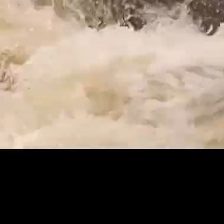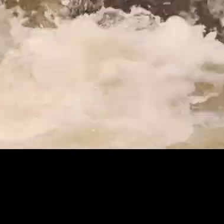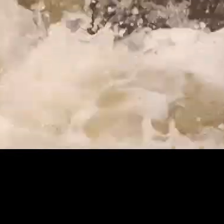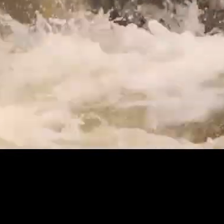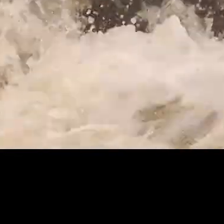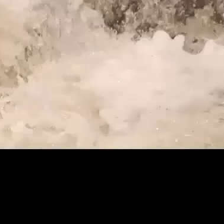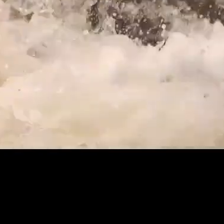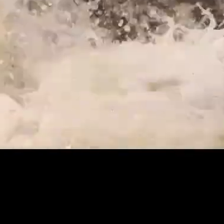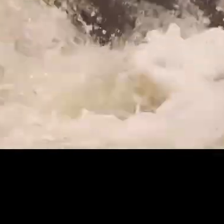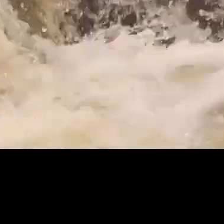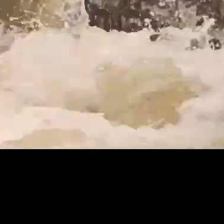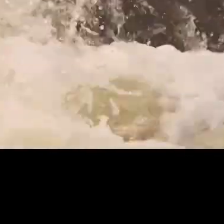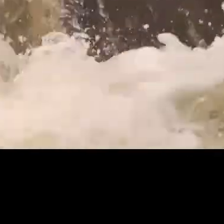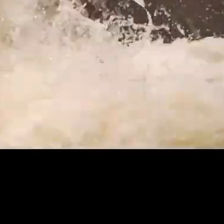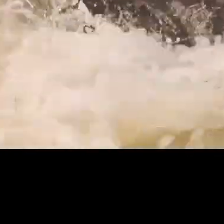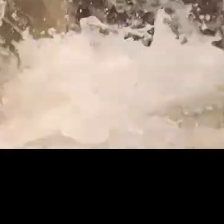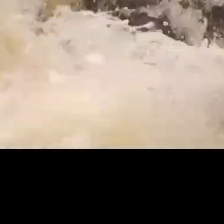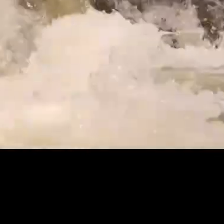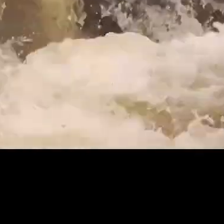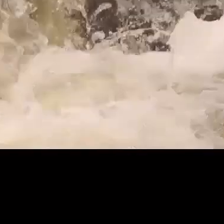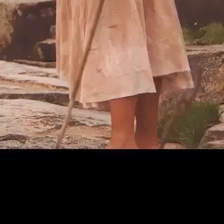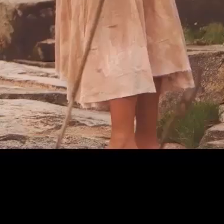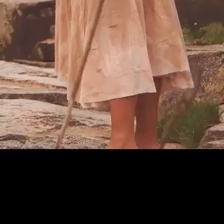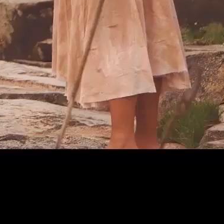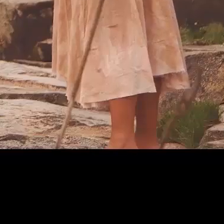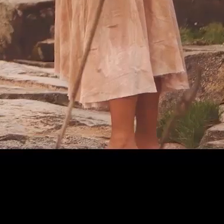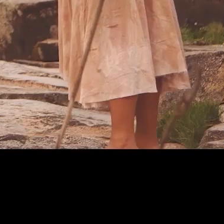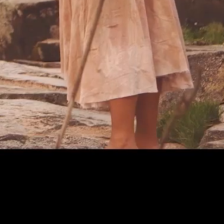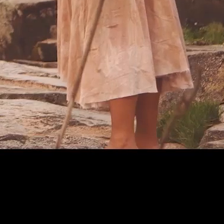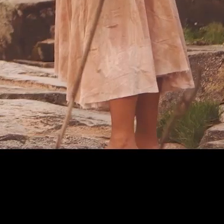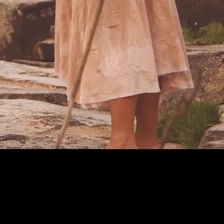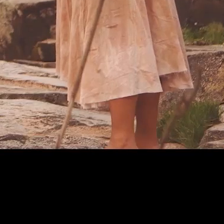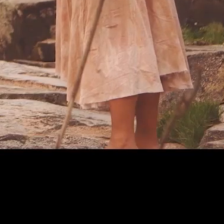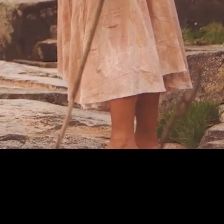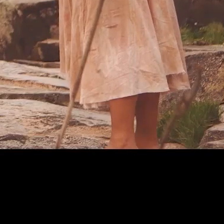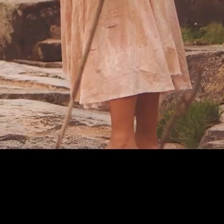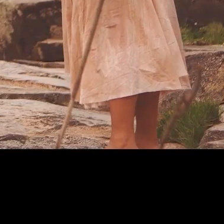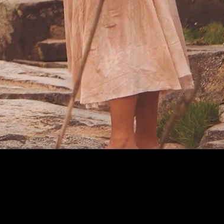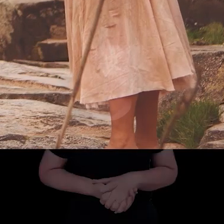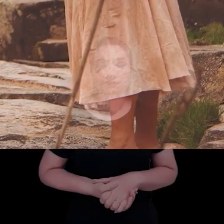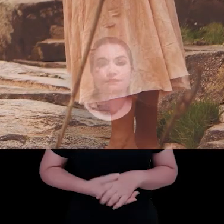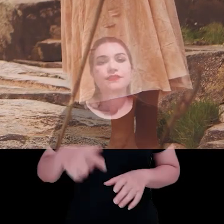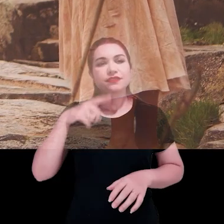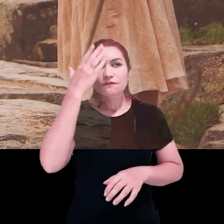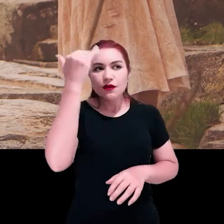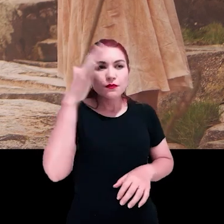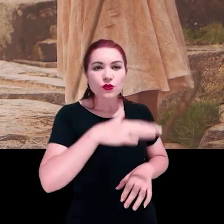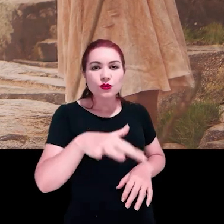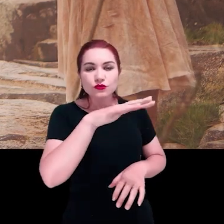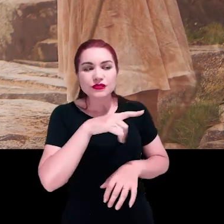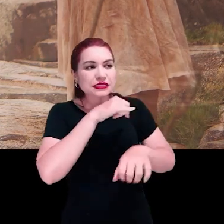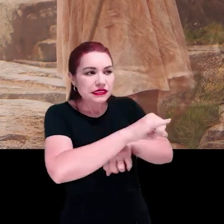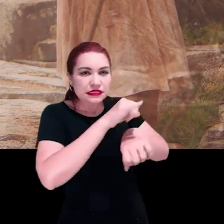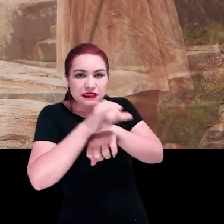rio. Em pé, na margem direita, Pulquéria observa o fluir das águas. São muito famosas as emboscadas